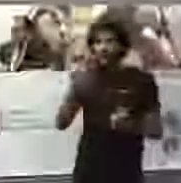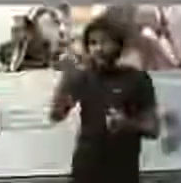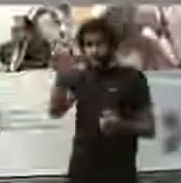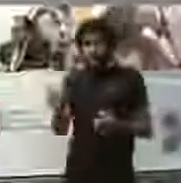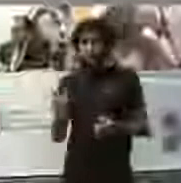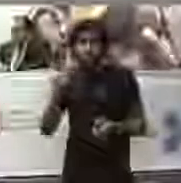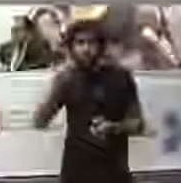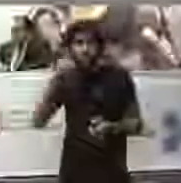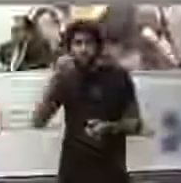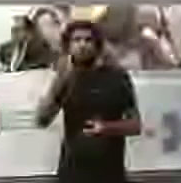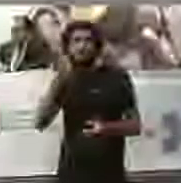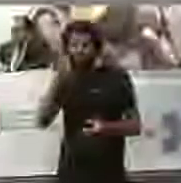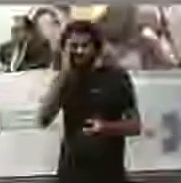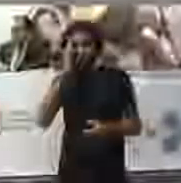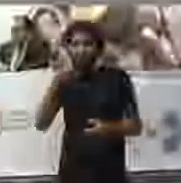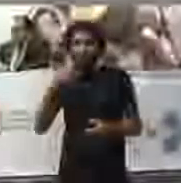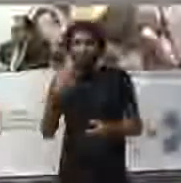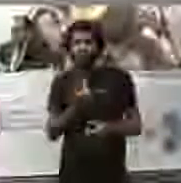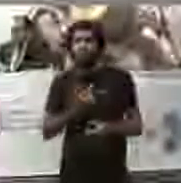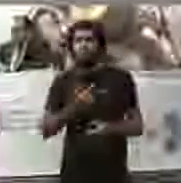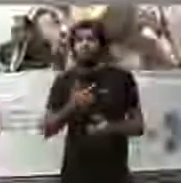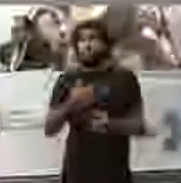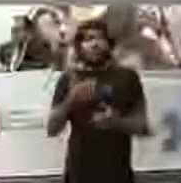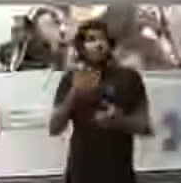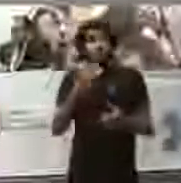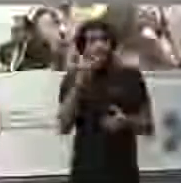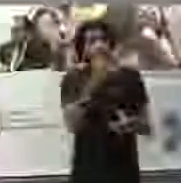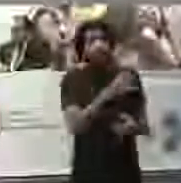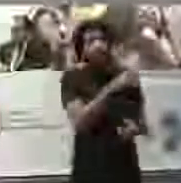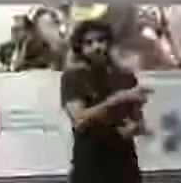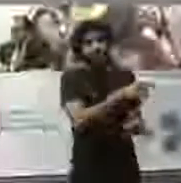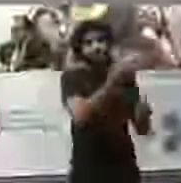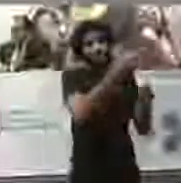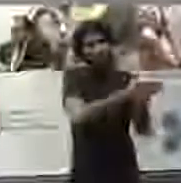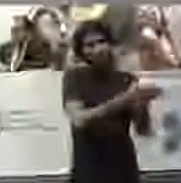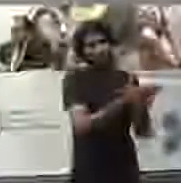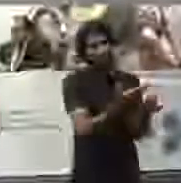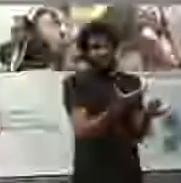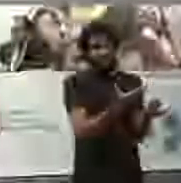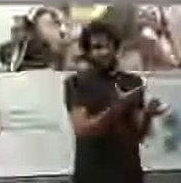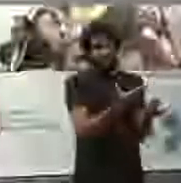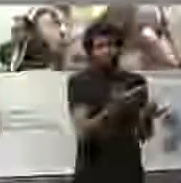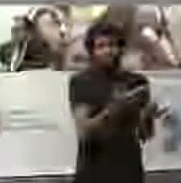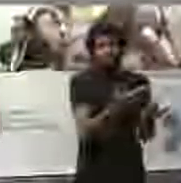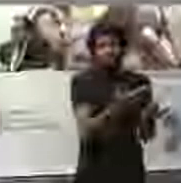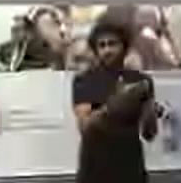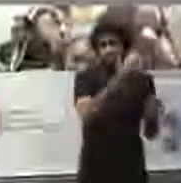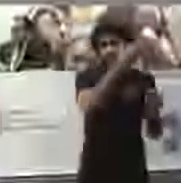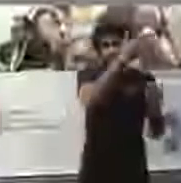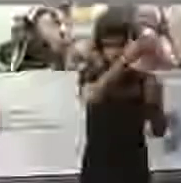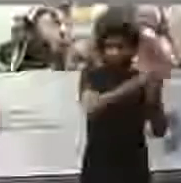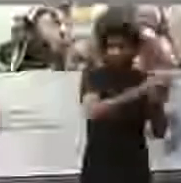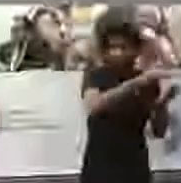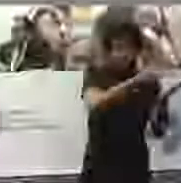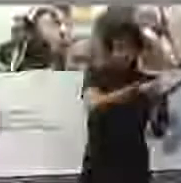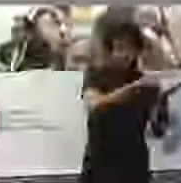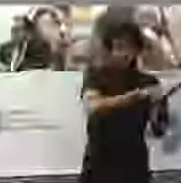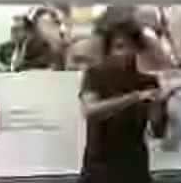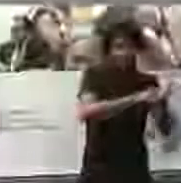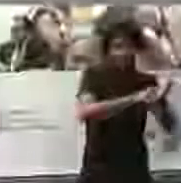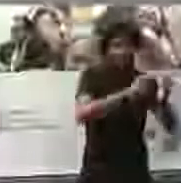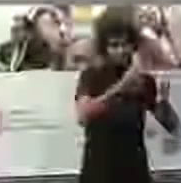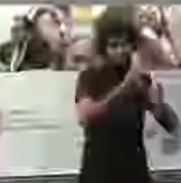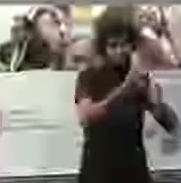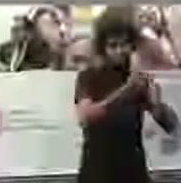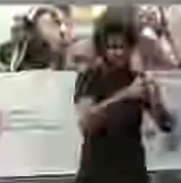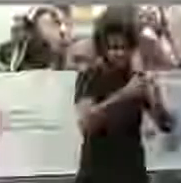que nós temos fornecido e não mencionou isso no no processo o processo a a improbidade néon